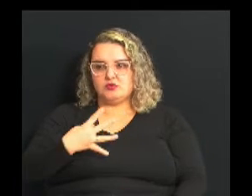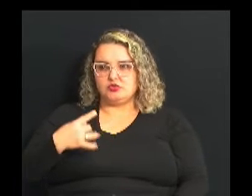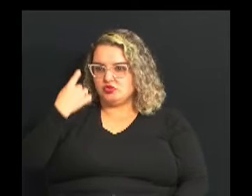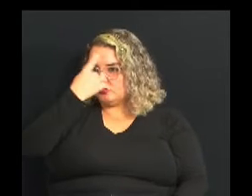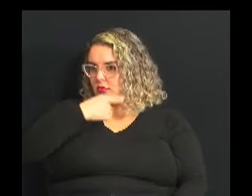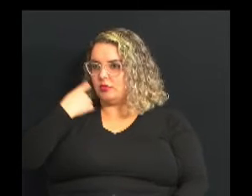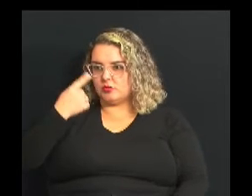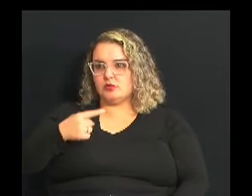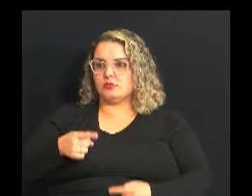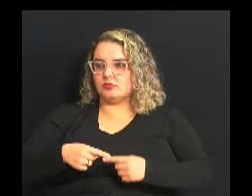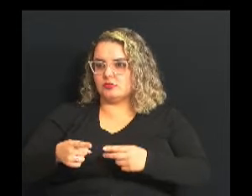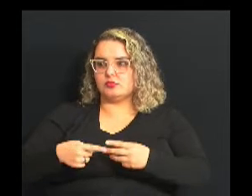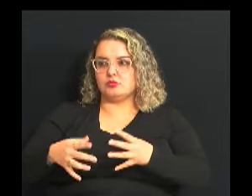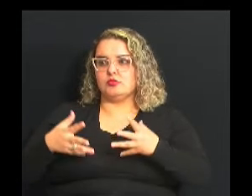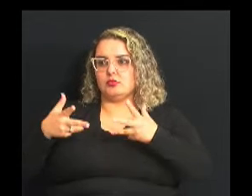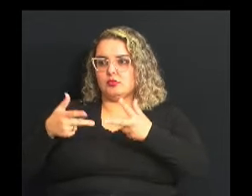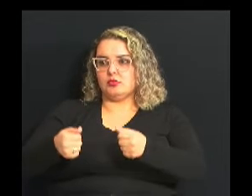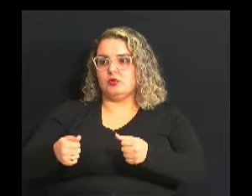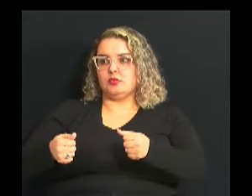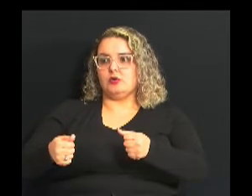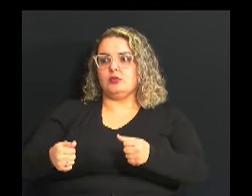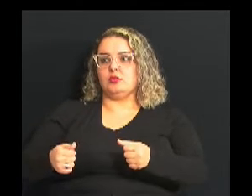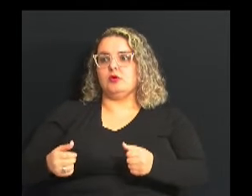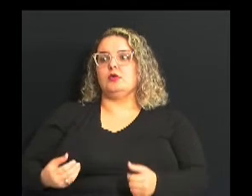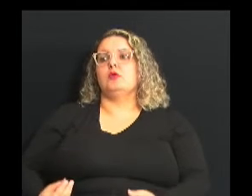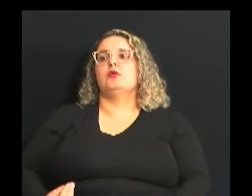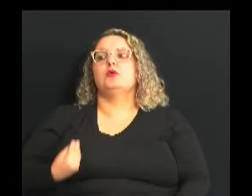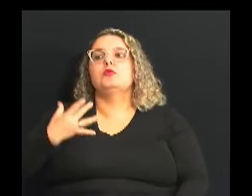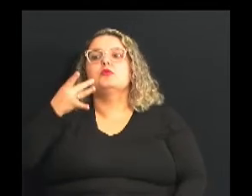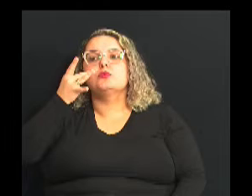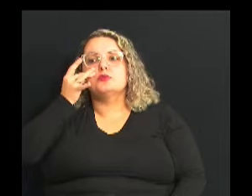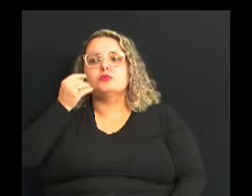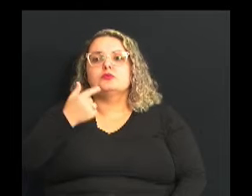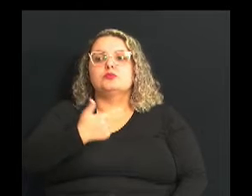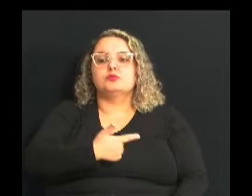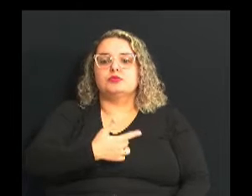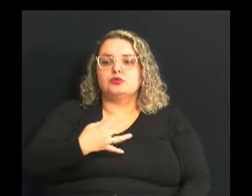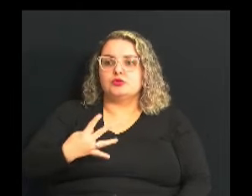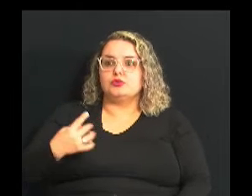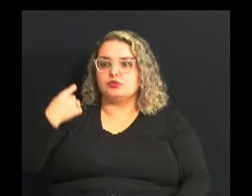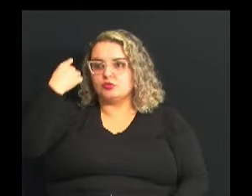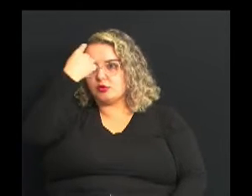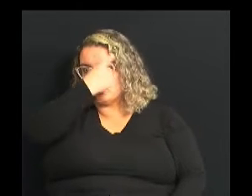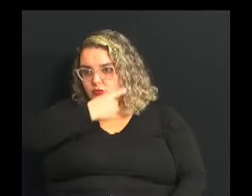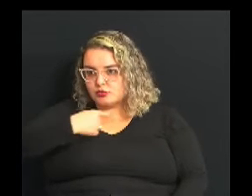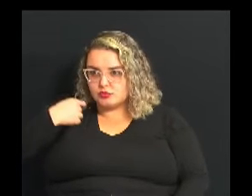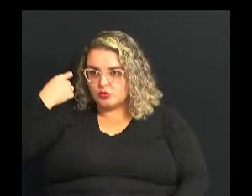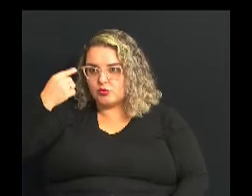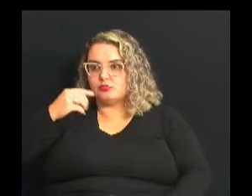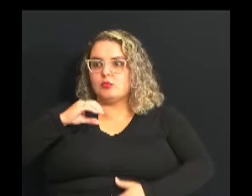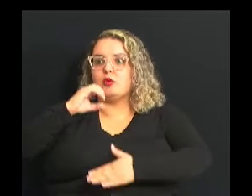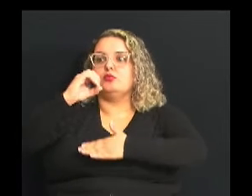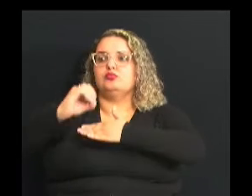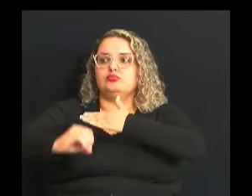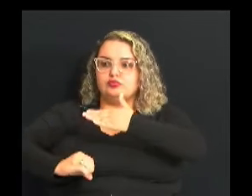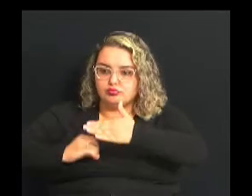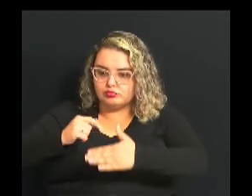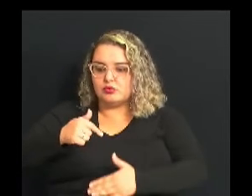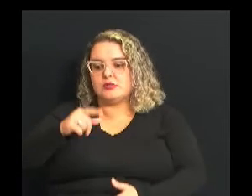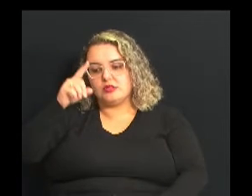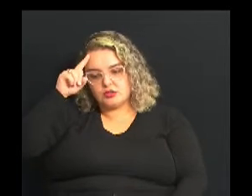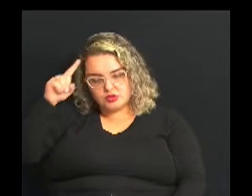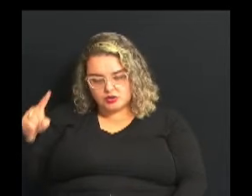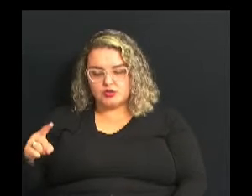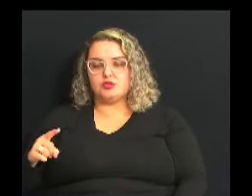de produto total e nós passamos a estar no ar 24 horas por dia, 7 dias por semana. Então, nós tivemos que dar um salto, não só